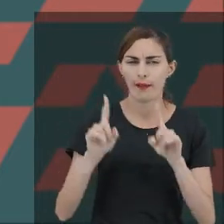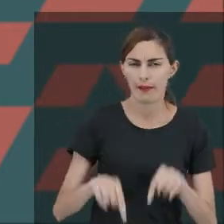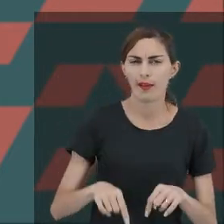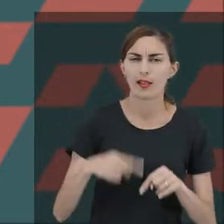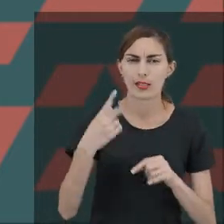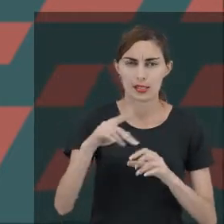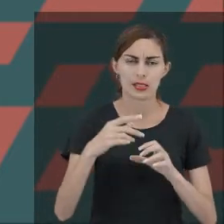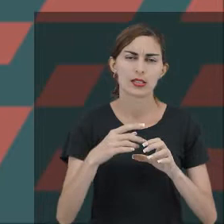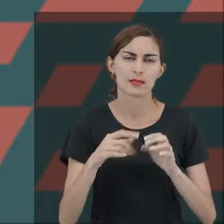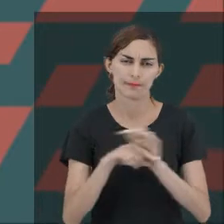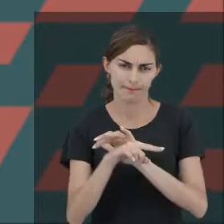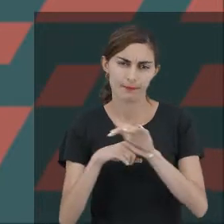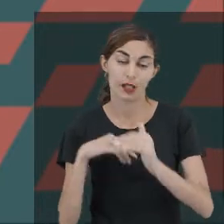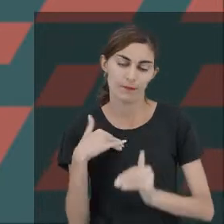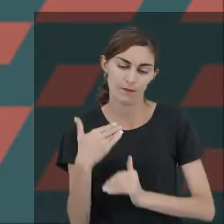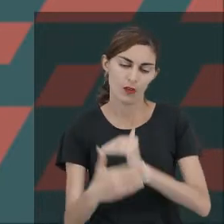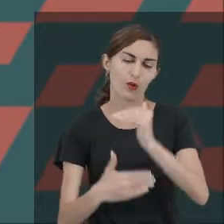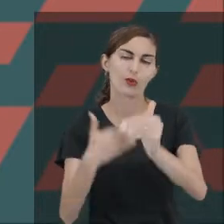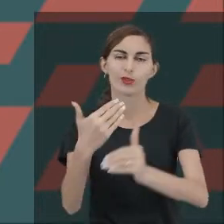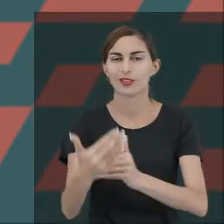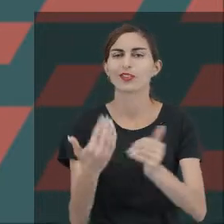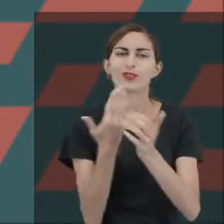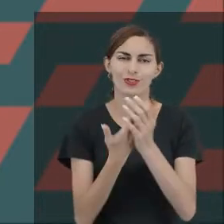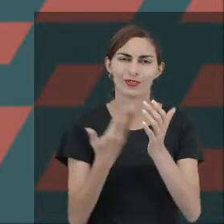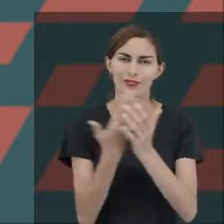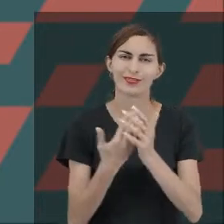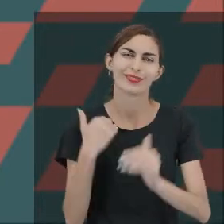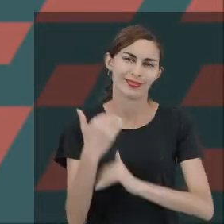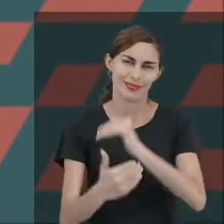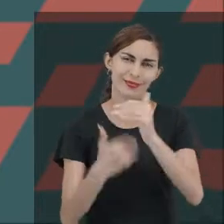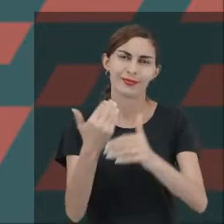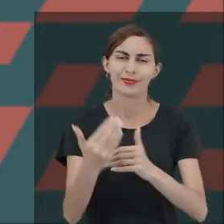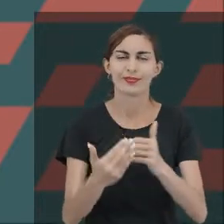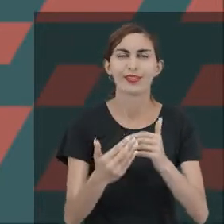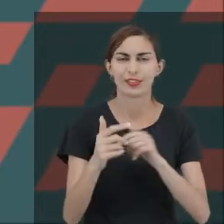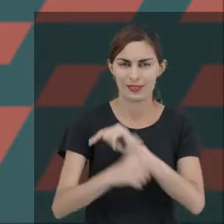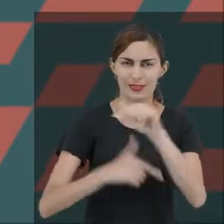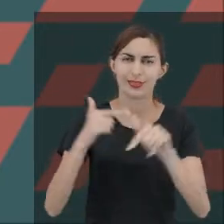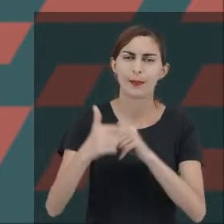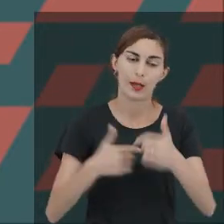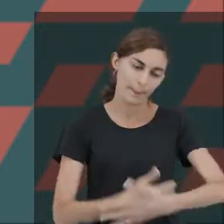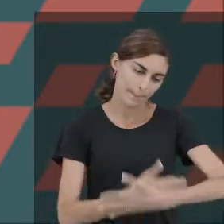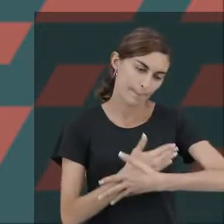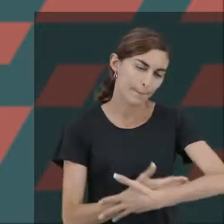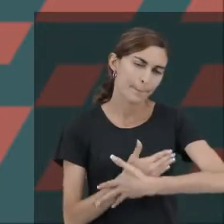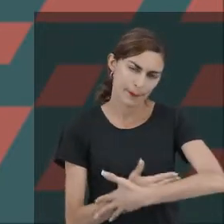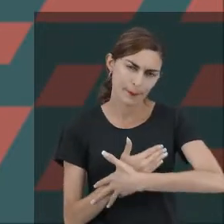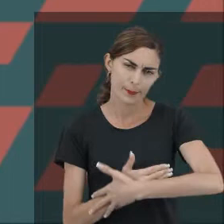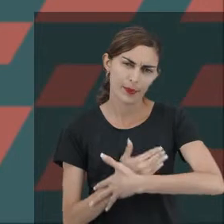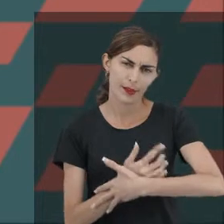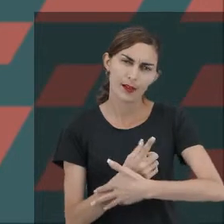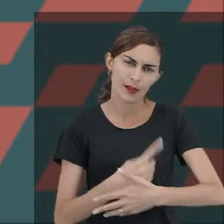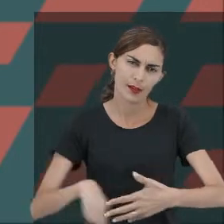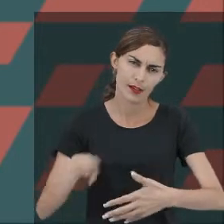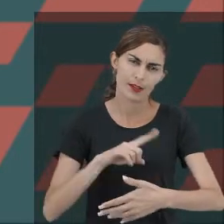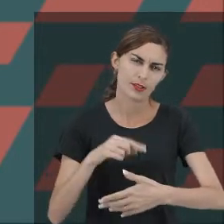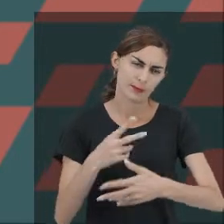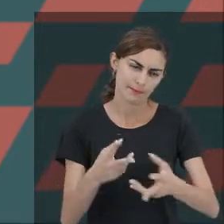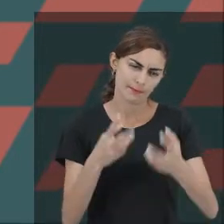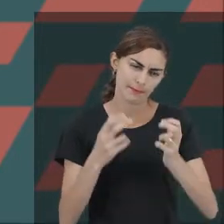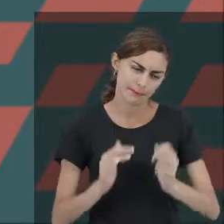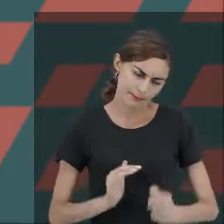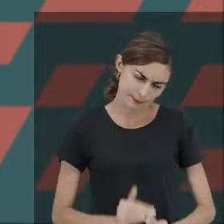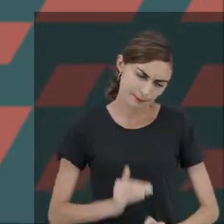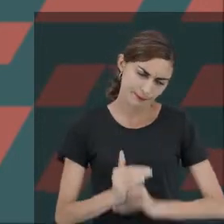a sua ciência está em evolução. Todos nós, na medida que nós trabalhamos com esses bebês, que nós acompanhamos o